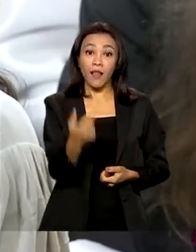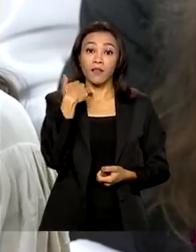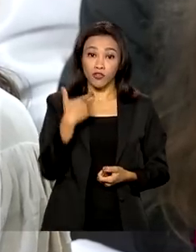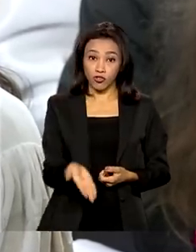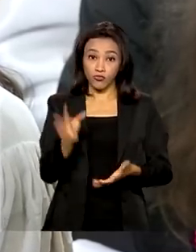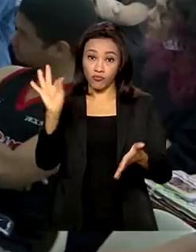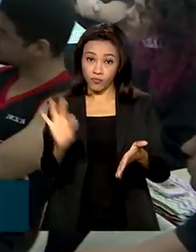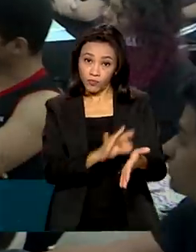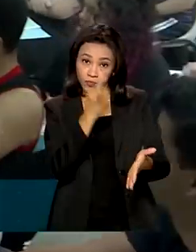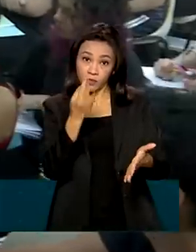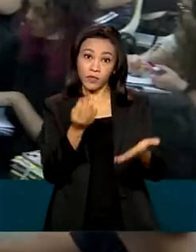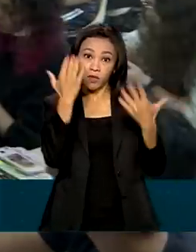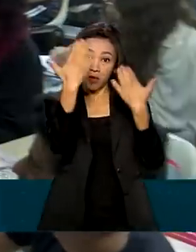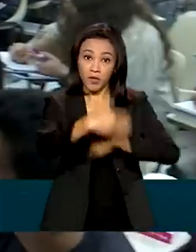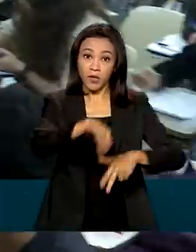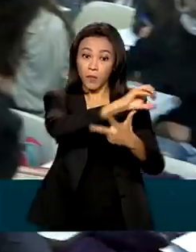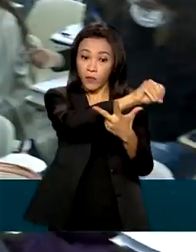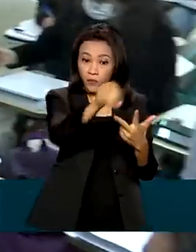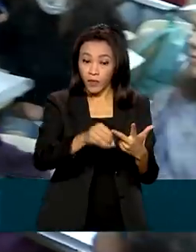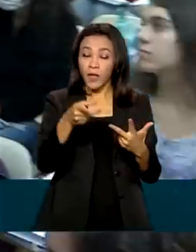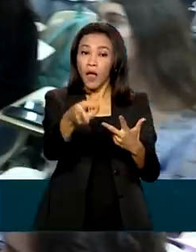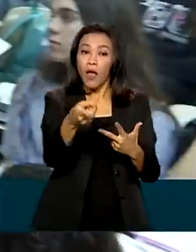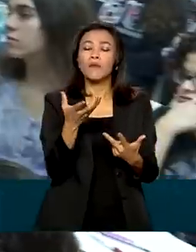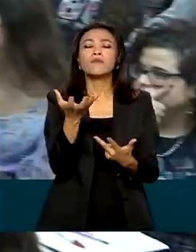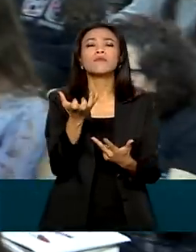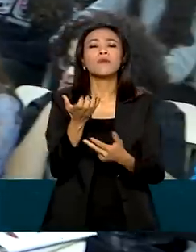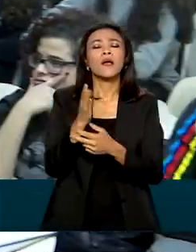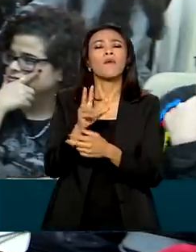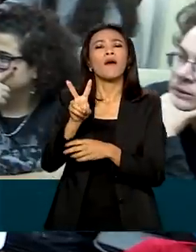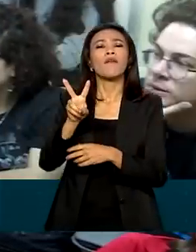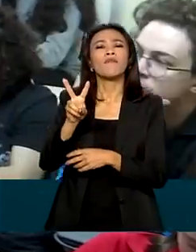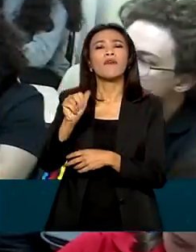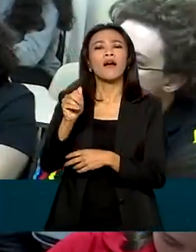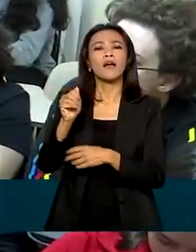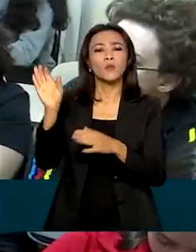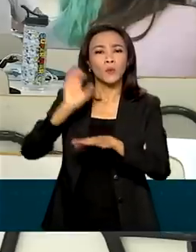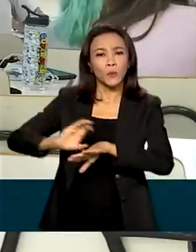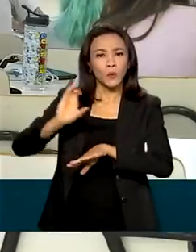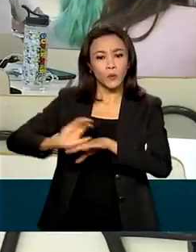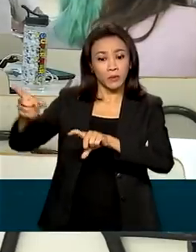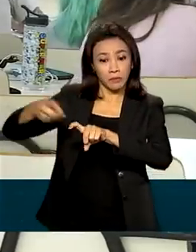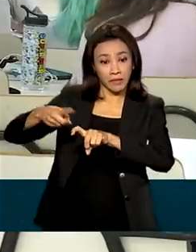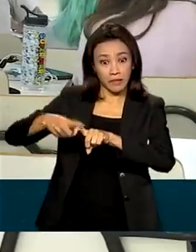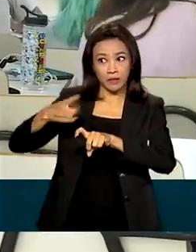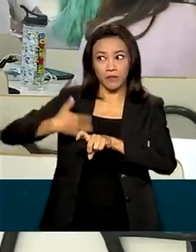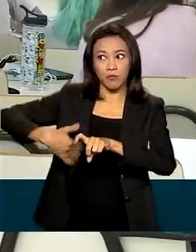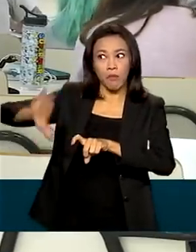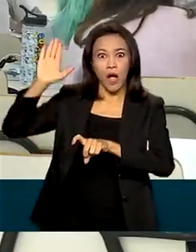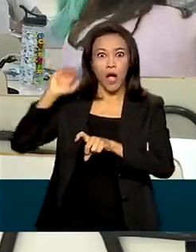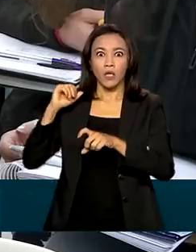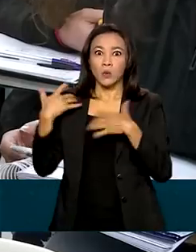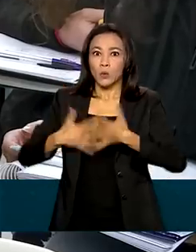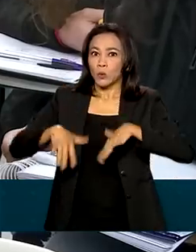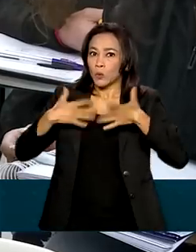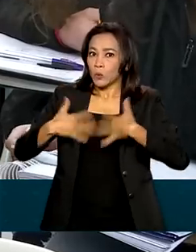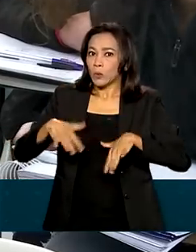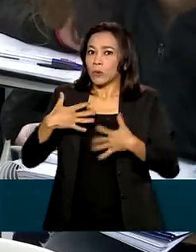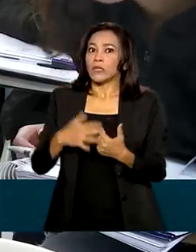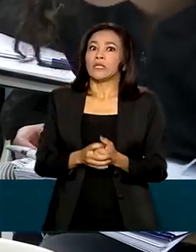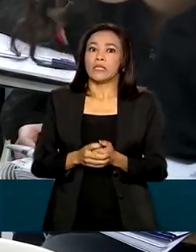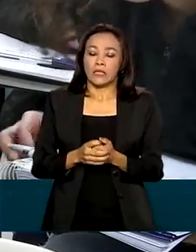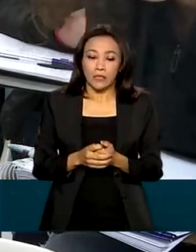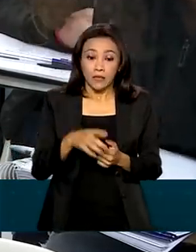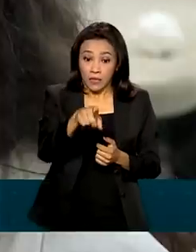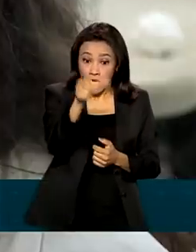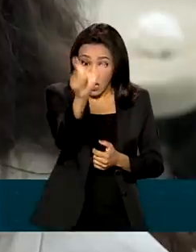na prova do Enem a jovem está na disputa por uma vaga no curso de medicina um dos mais concorridos além de